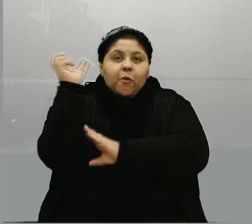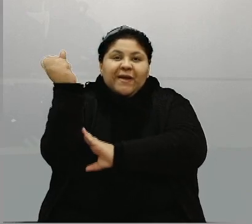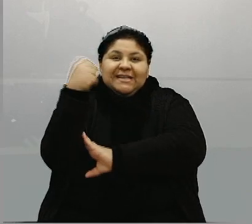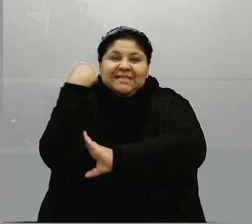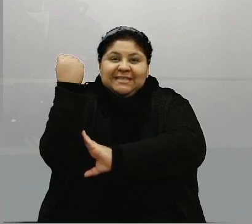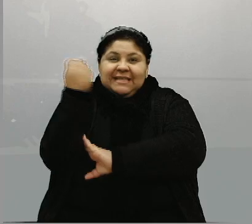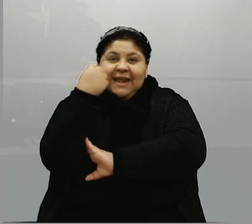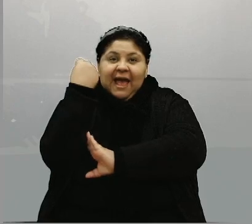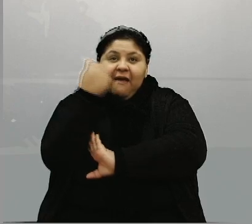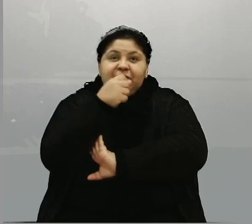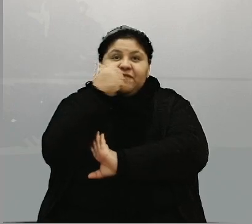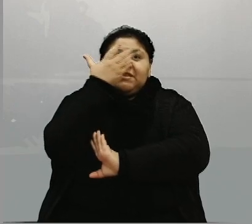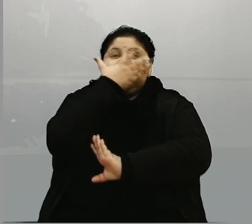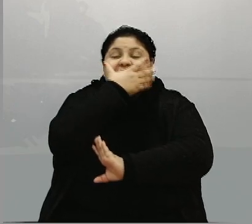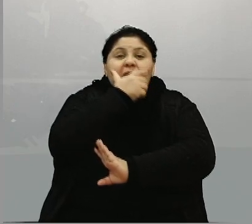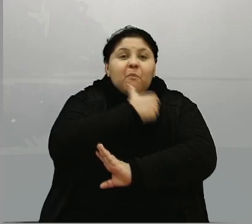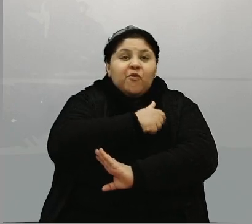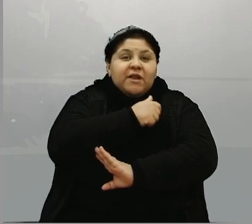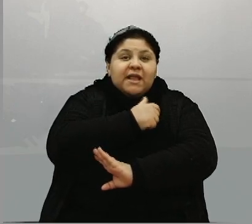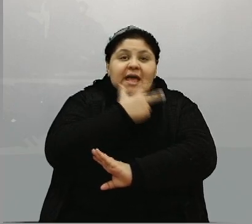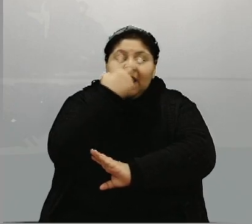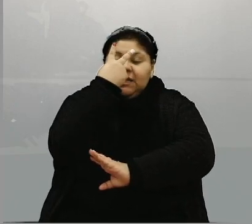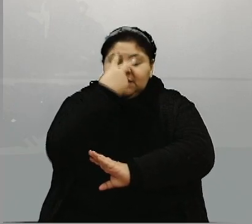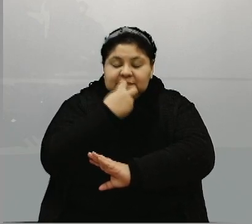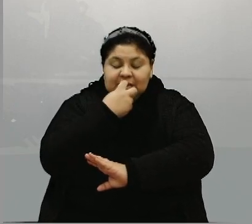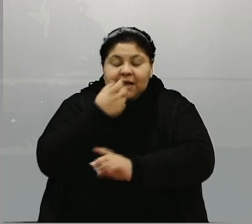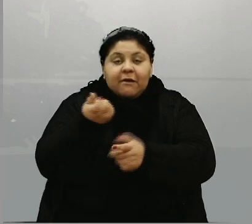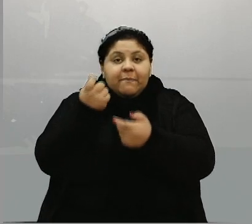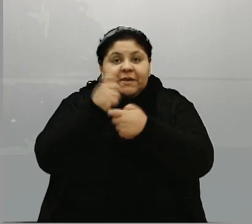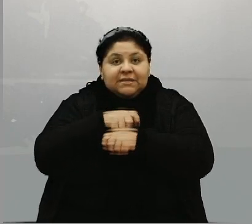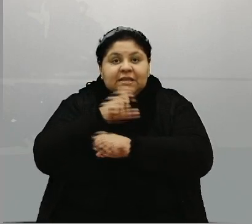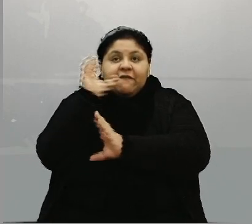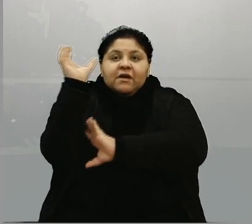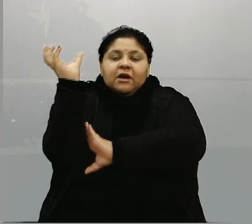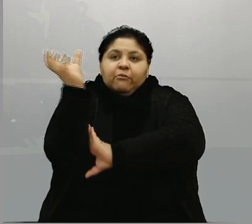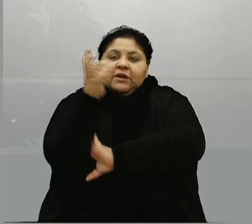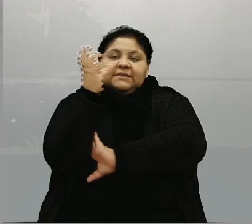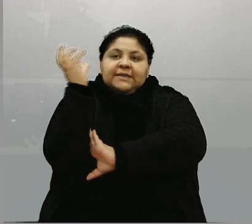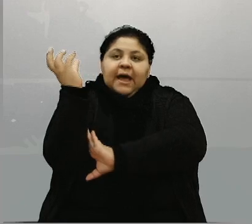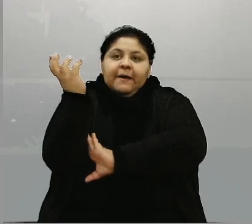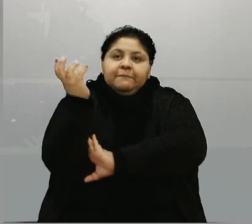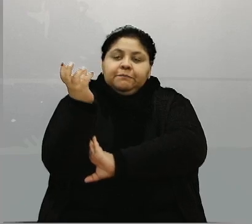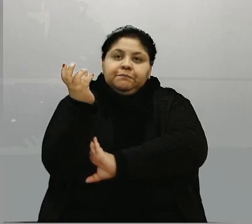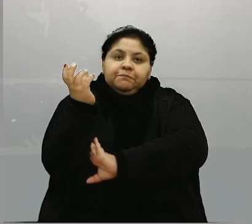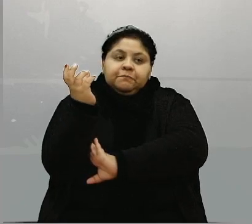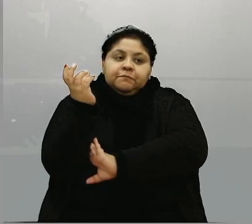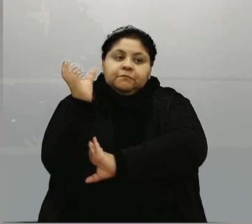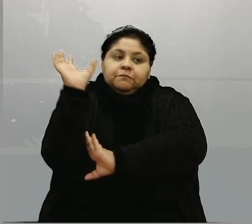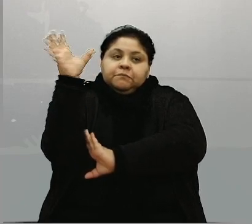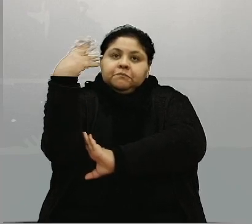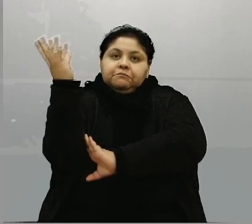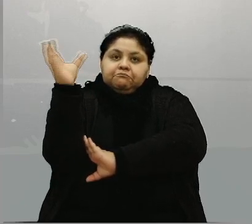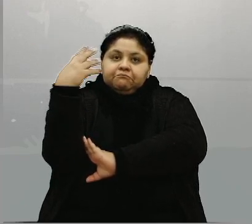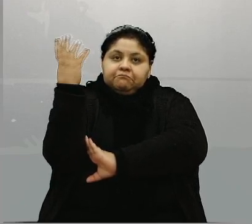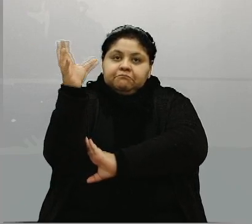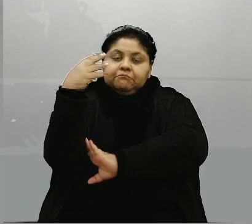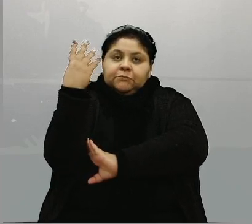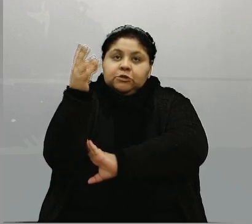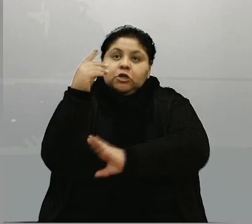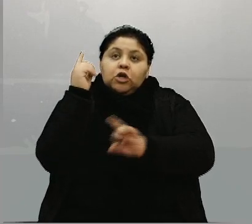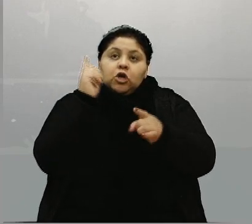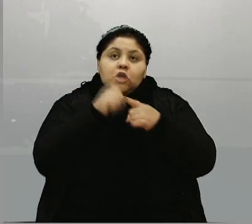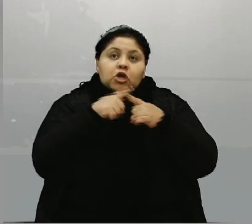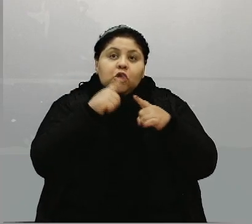cega, e eles já precisaram da ambulância, e a ambulância disse que não é mais para chamar, porque ali